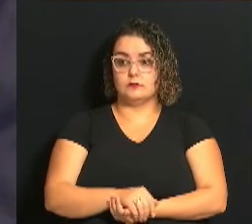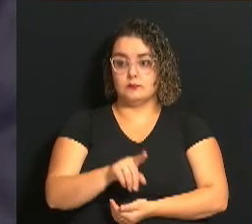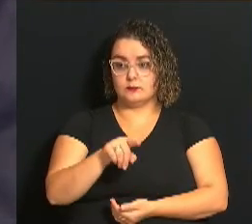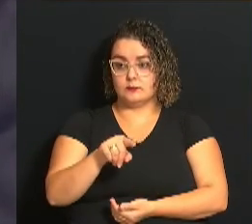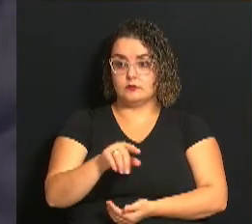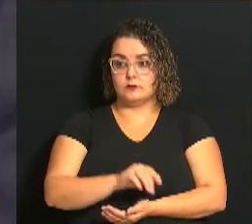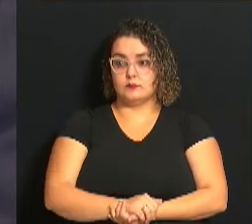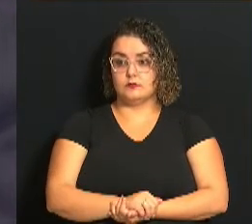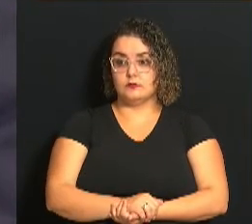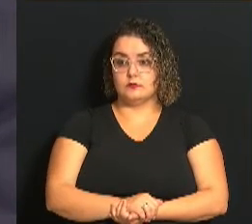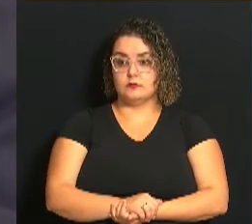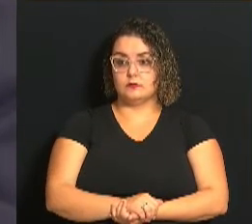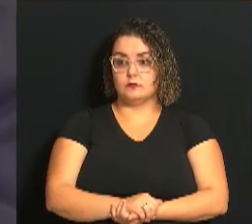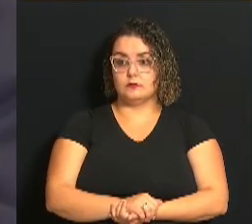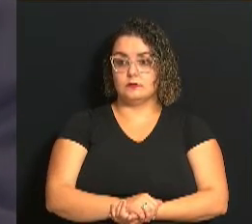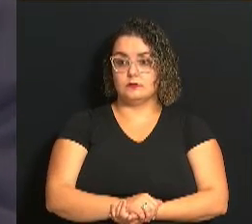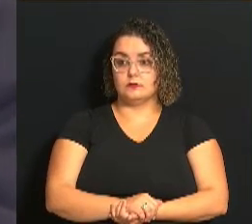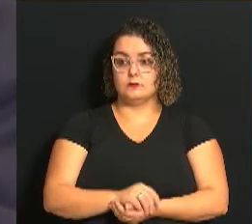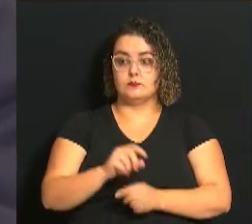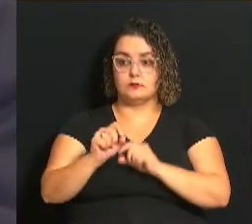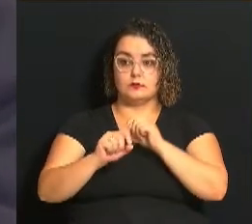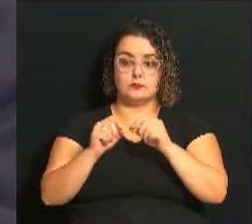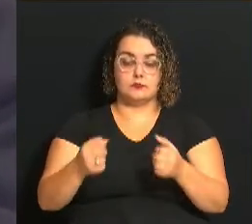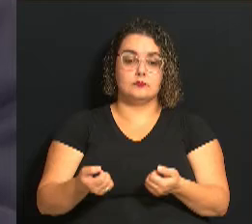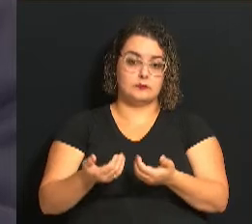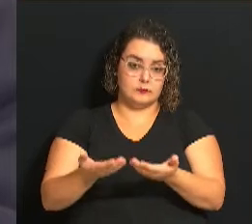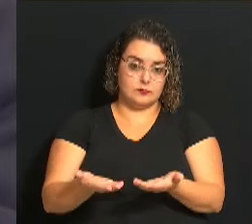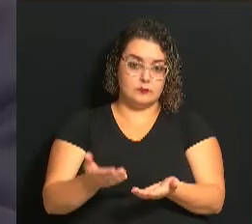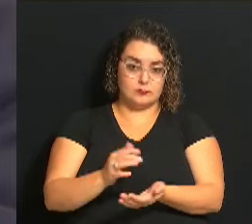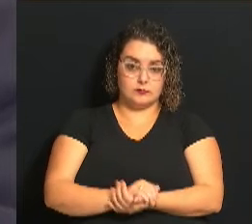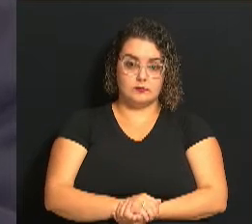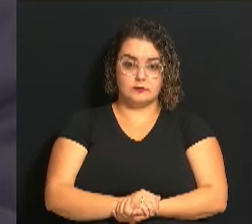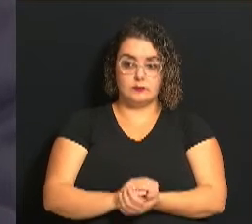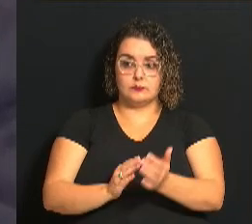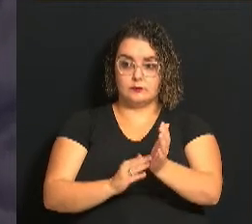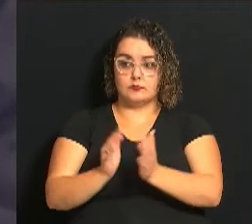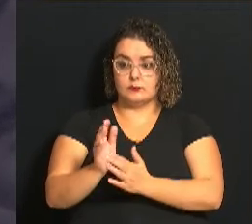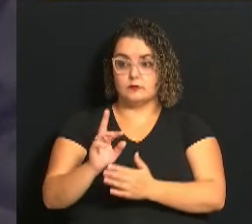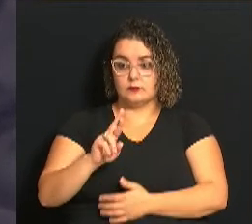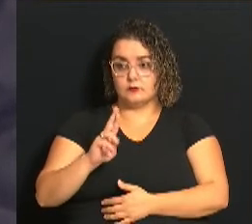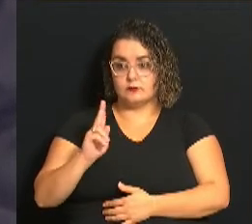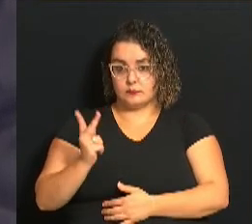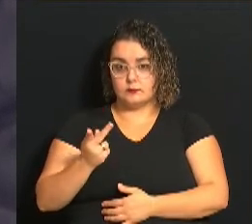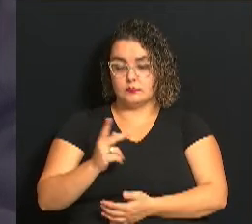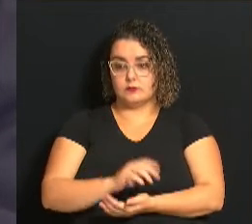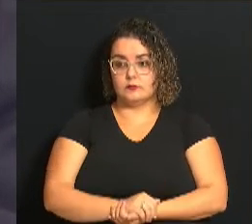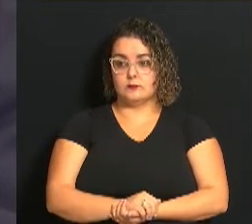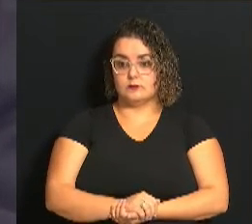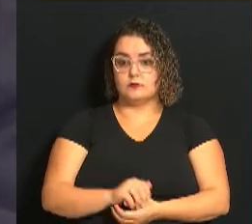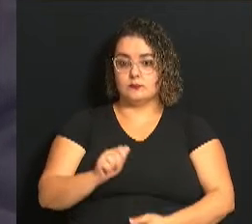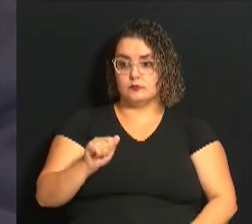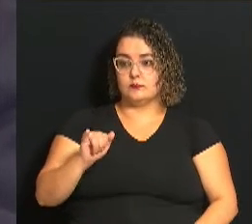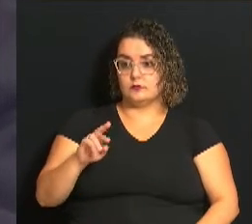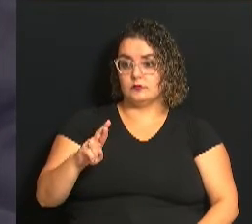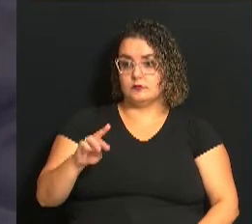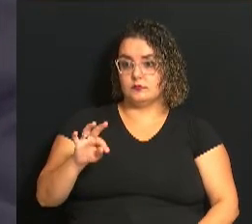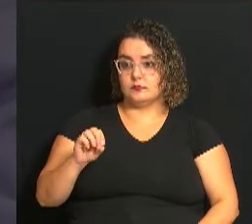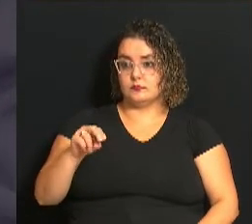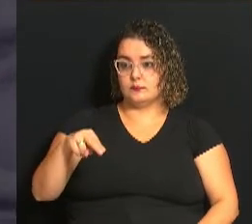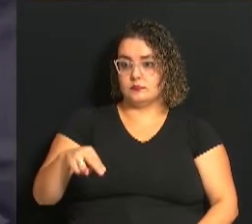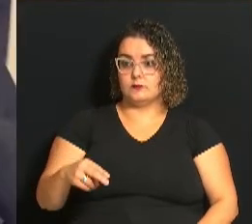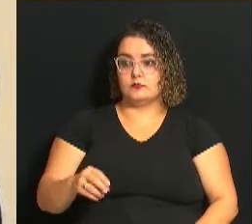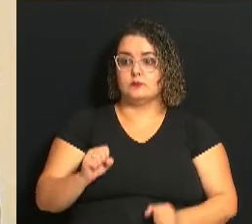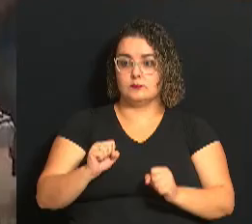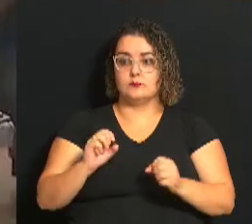as questões aí, porque quem promove, inclusive, concurso ou chamamento é o RH, então, acho que o Ayrton pode complementar essas